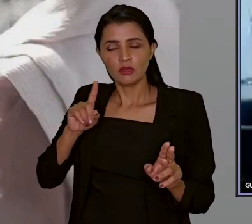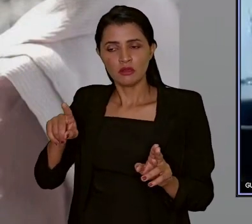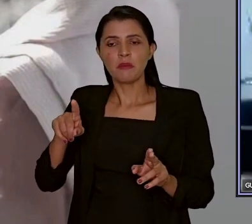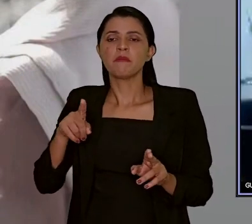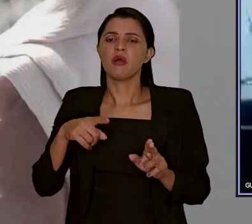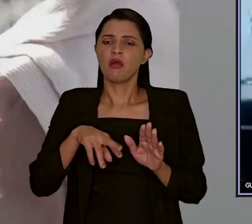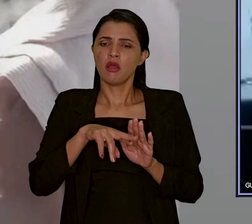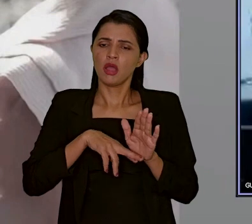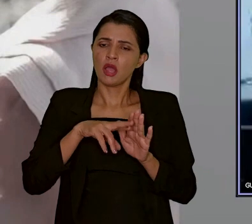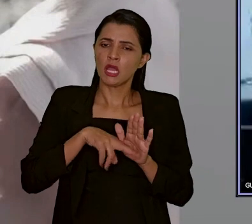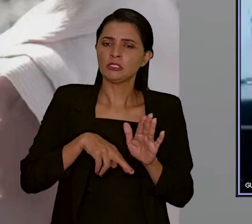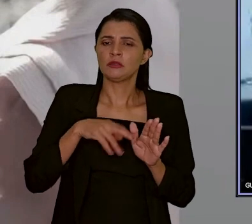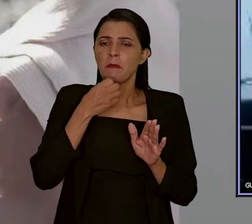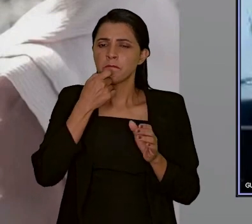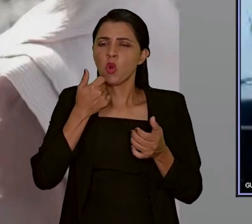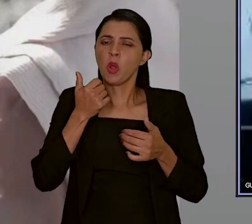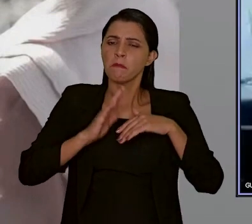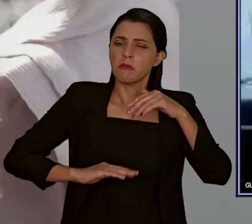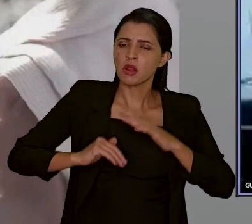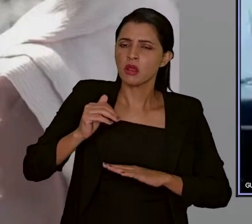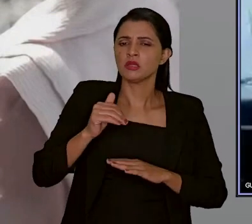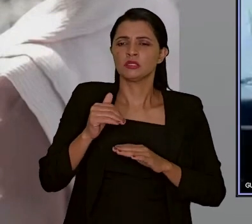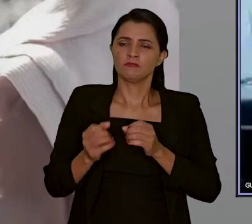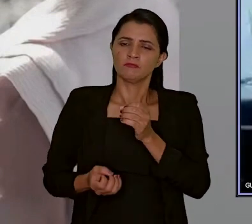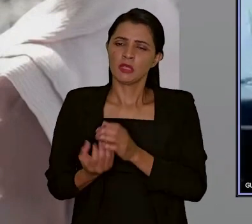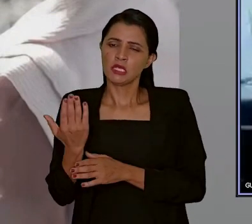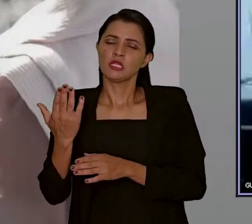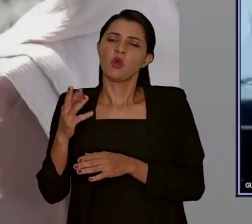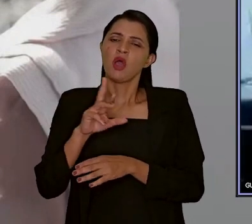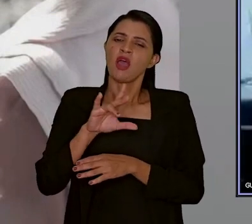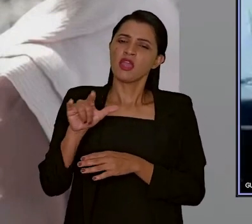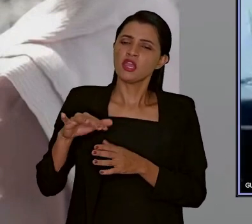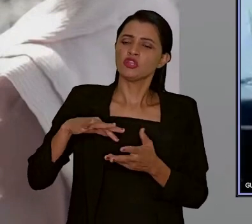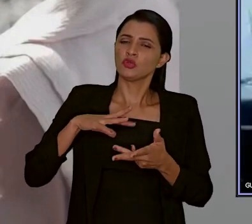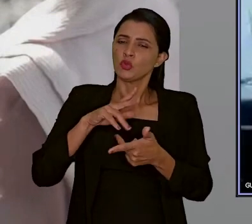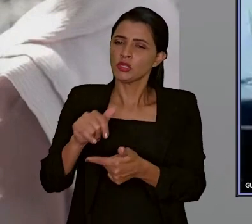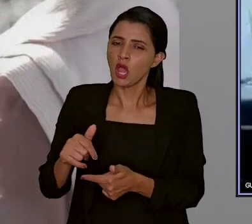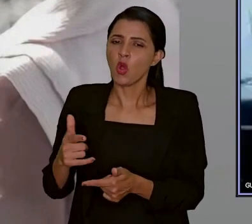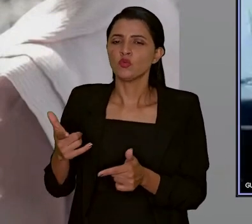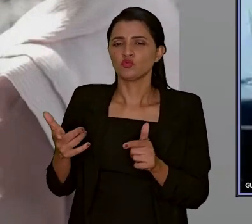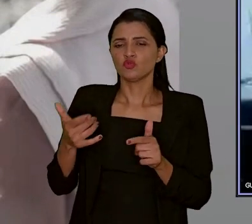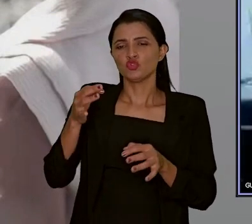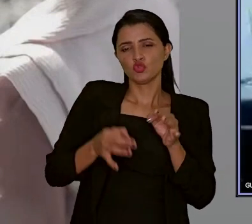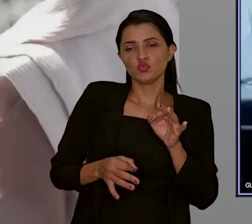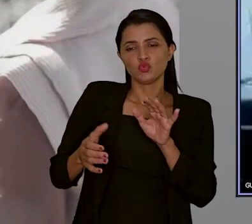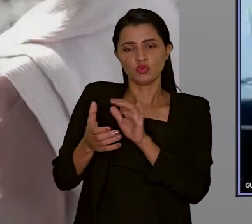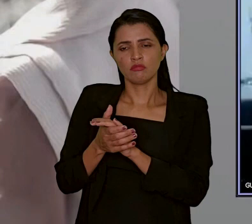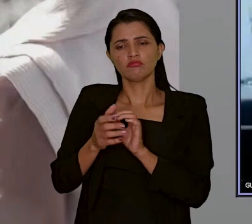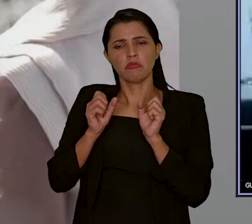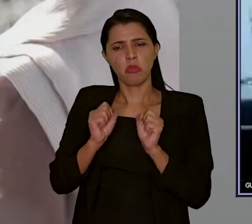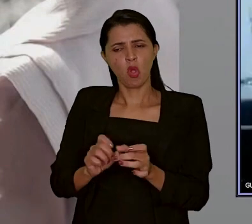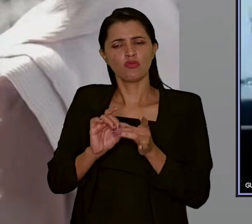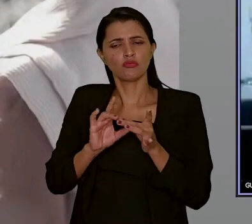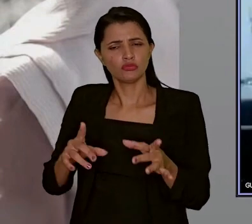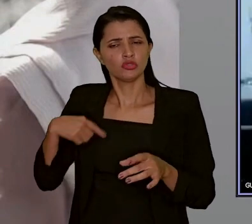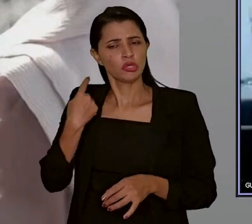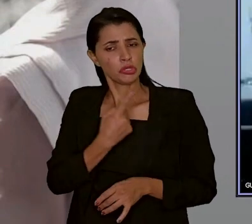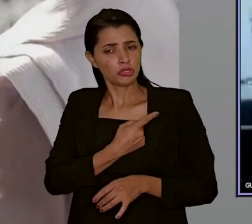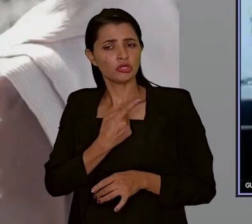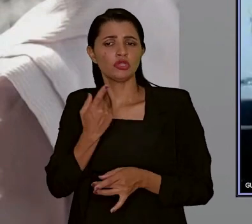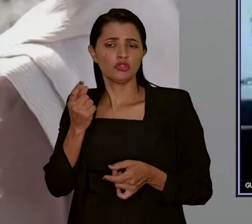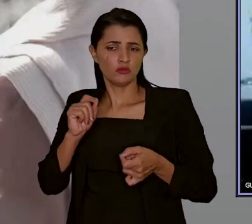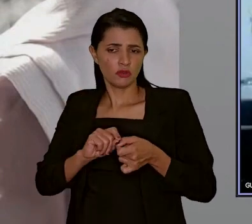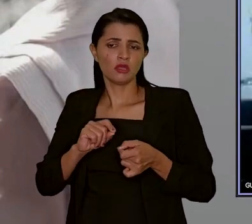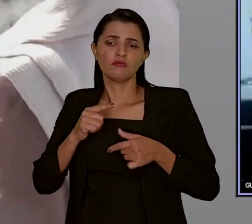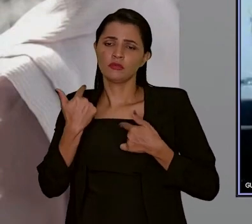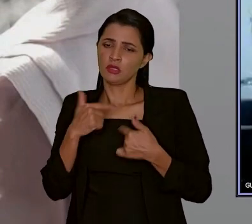práticas, a própria formação da rede internacional dos juízes de enlace permitiu que nós pudéssemos, de fato, atuar